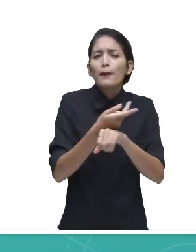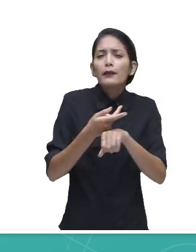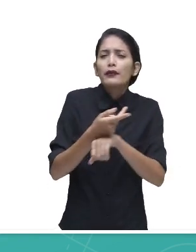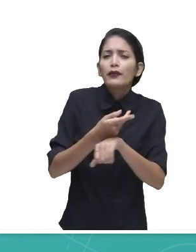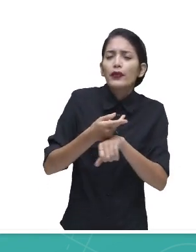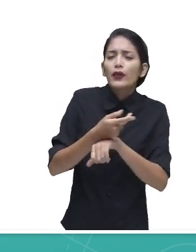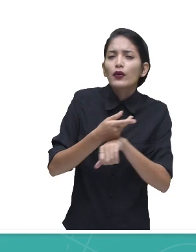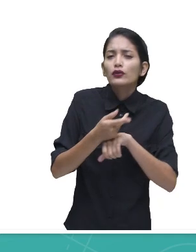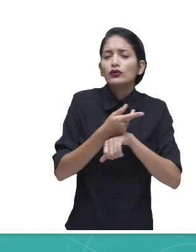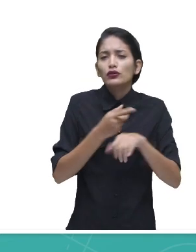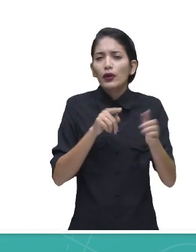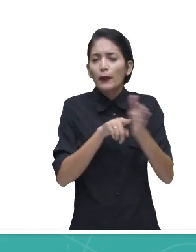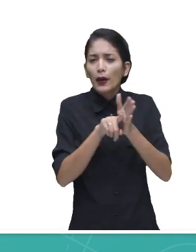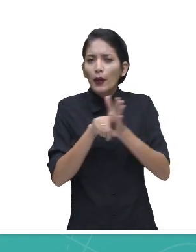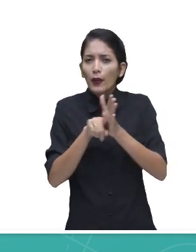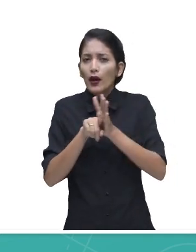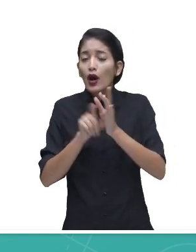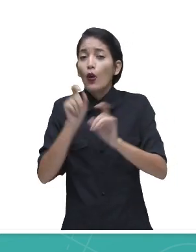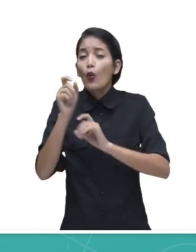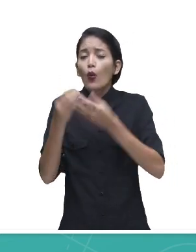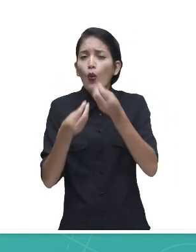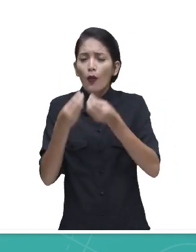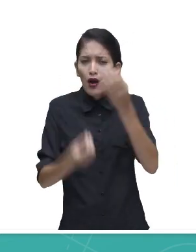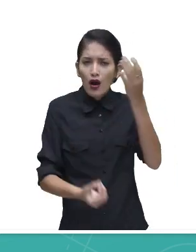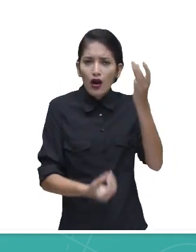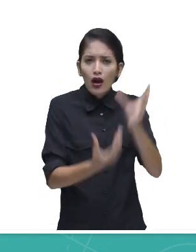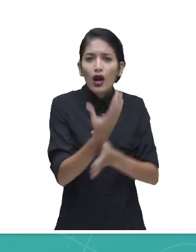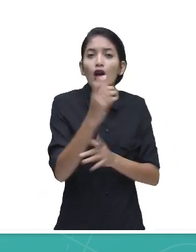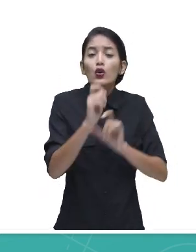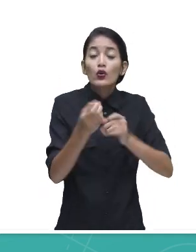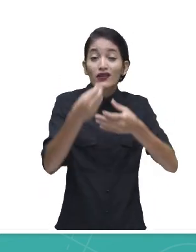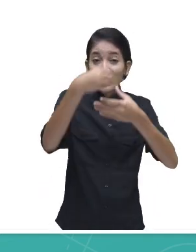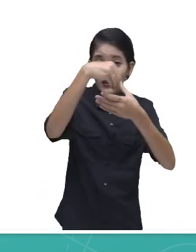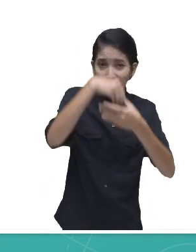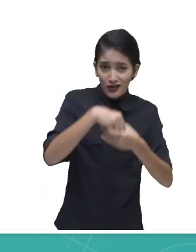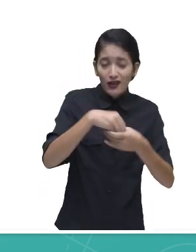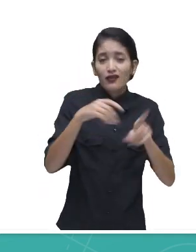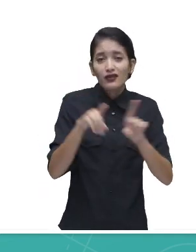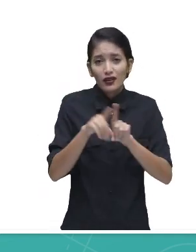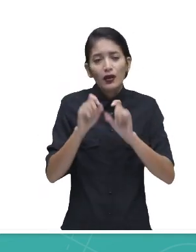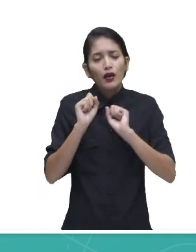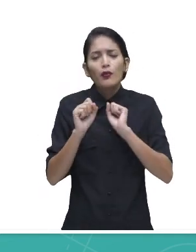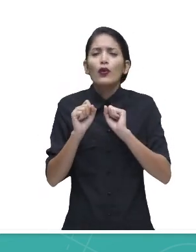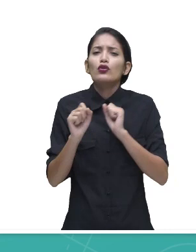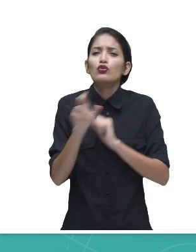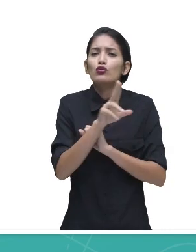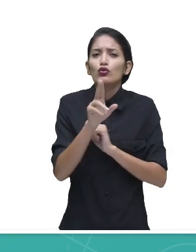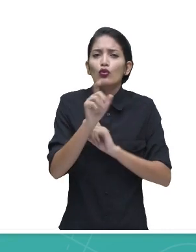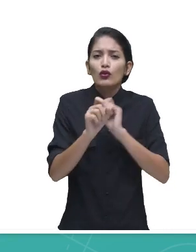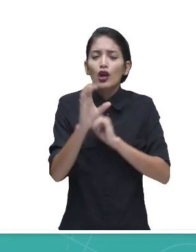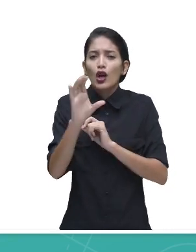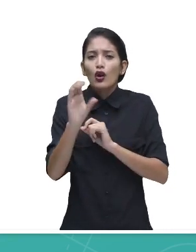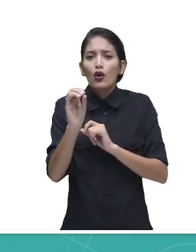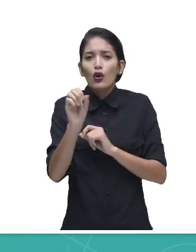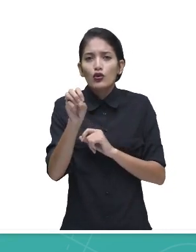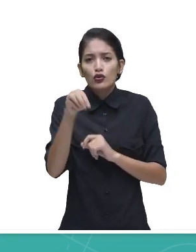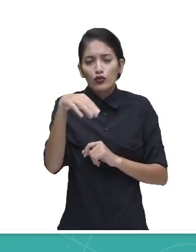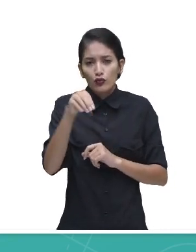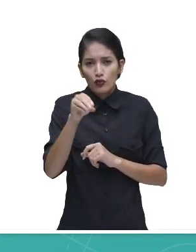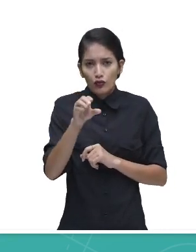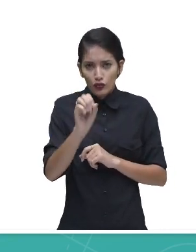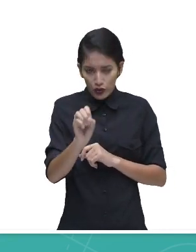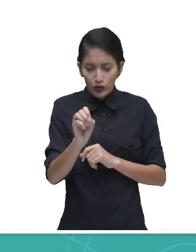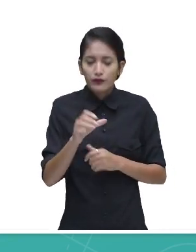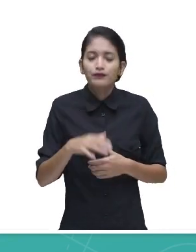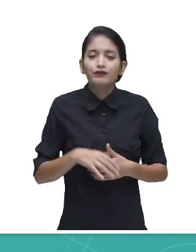saber a origem e a composição do universo, que também pode ser chamado de cosmos, tá?